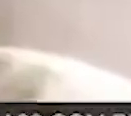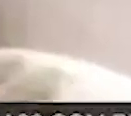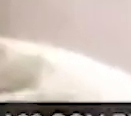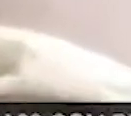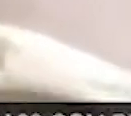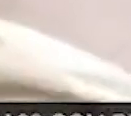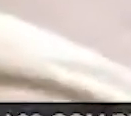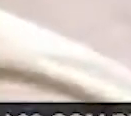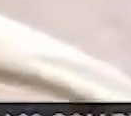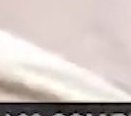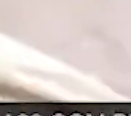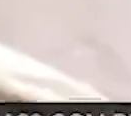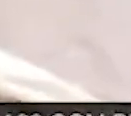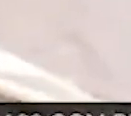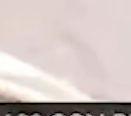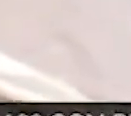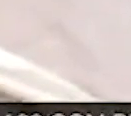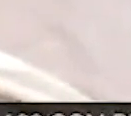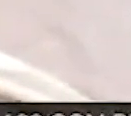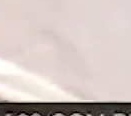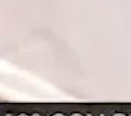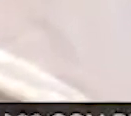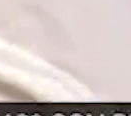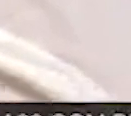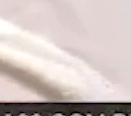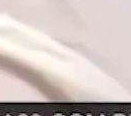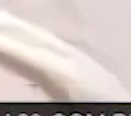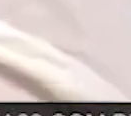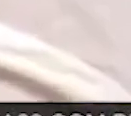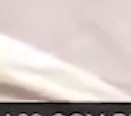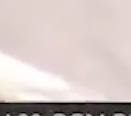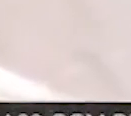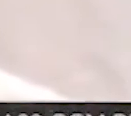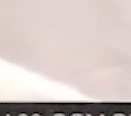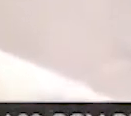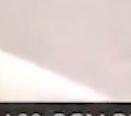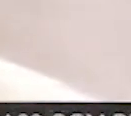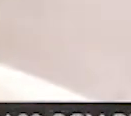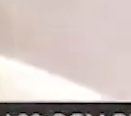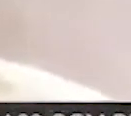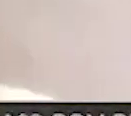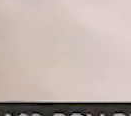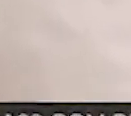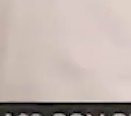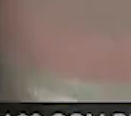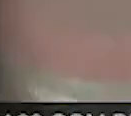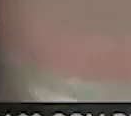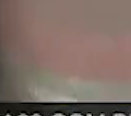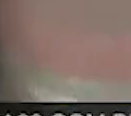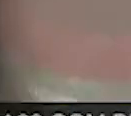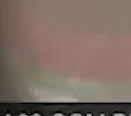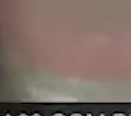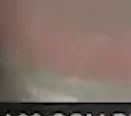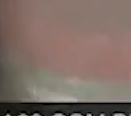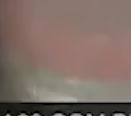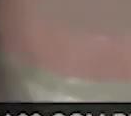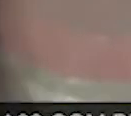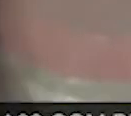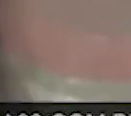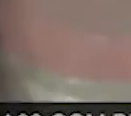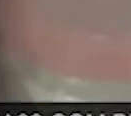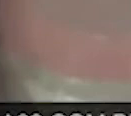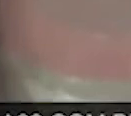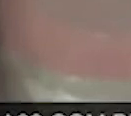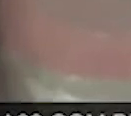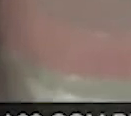importantes. É claro que existem filas de pacientes nas mais diversas especialidades, mas essa é uma delas. São